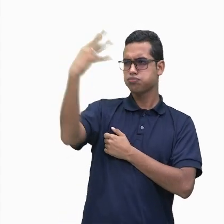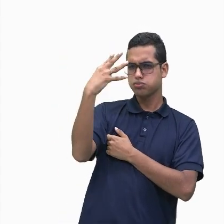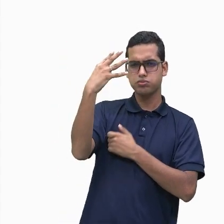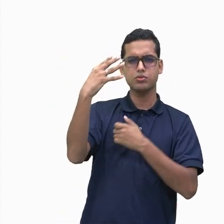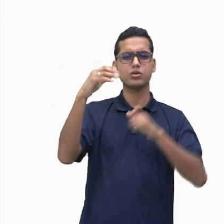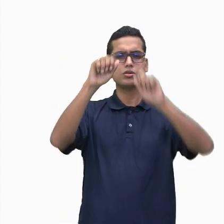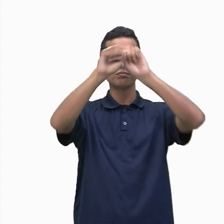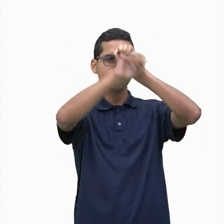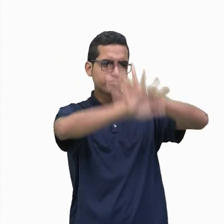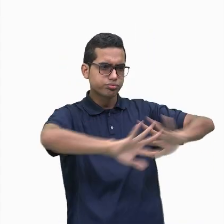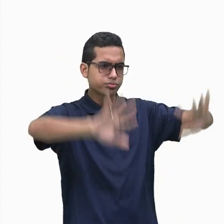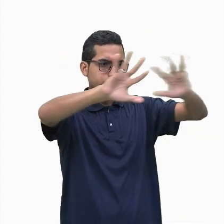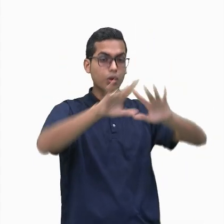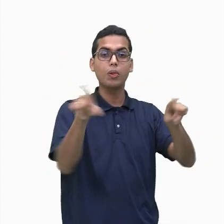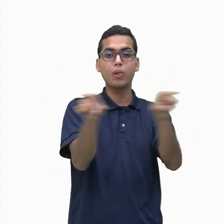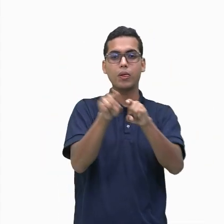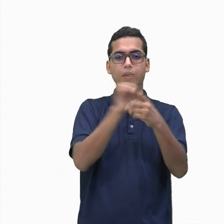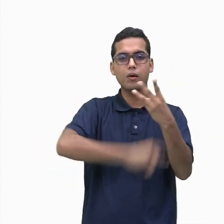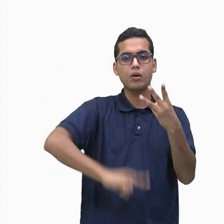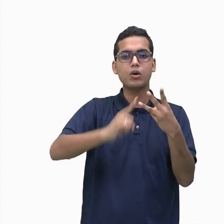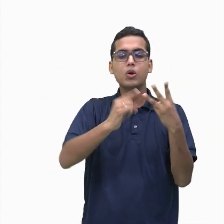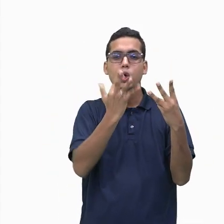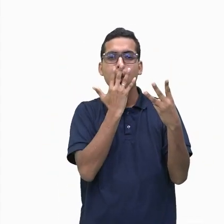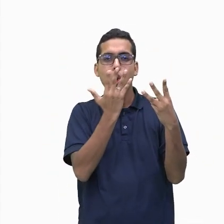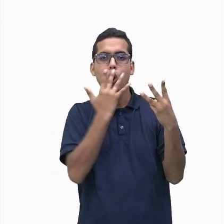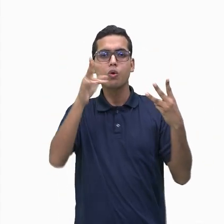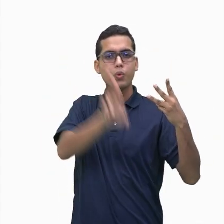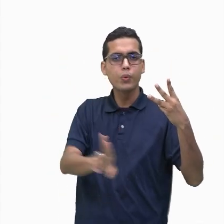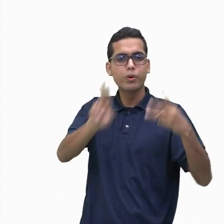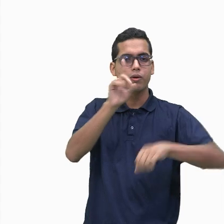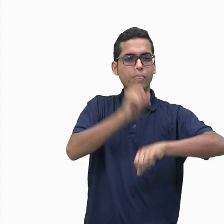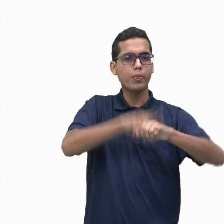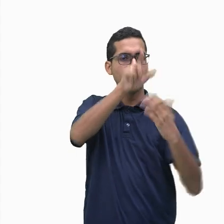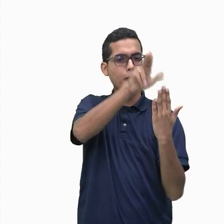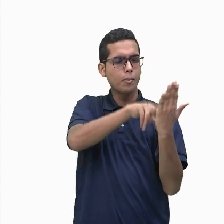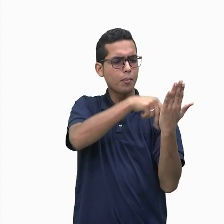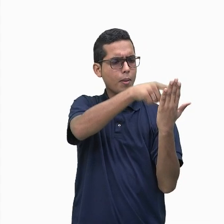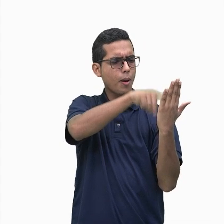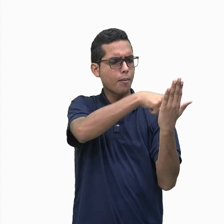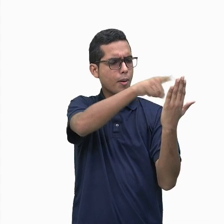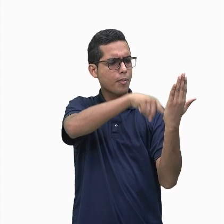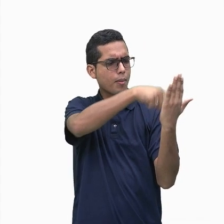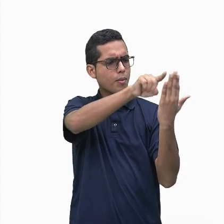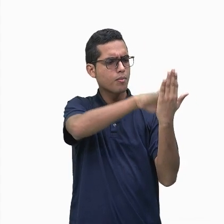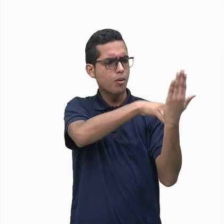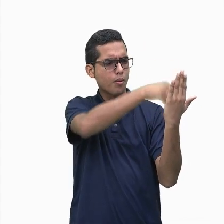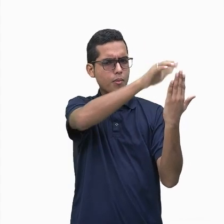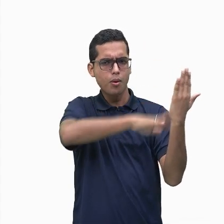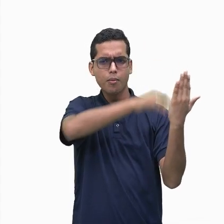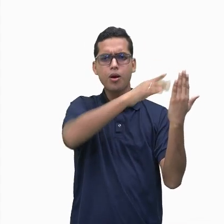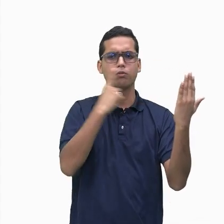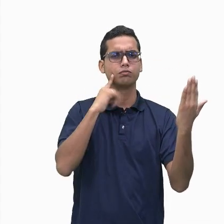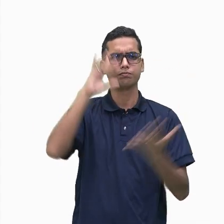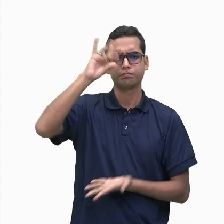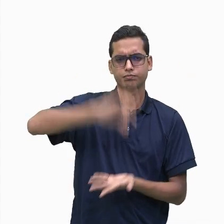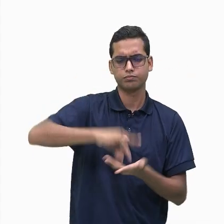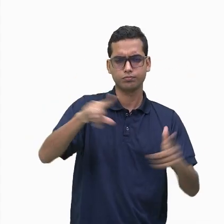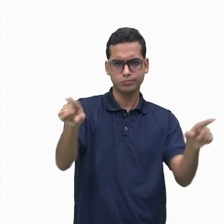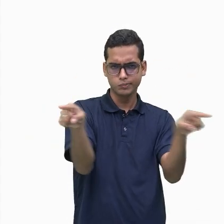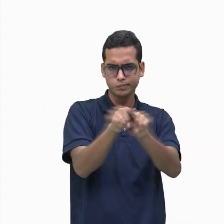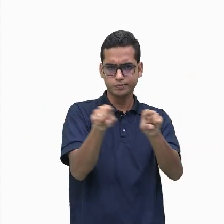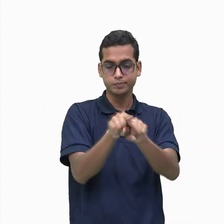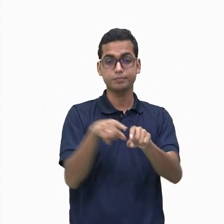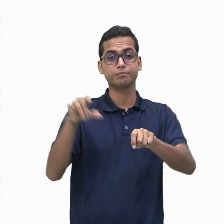brilhos e até mesmo das tintas que estão sendo utilizadas. Continuando, né? Ou seja, é